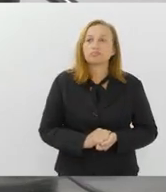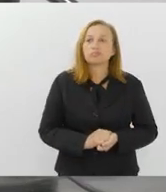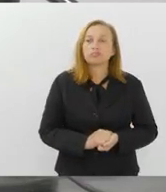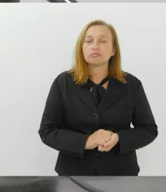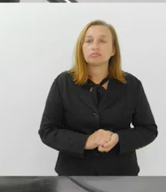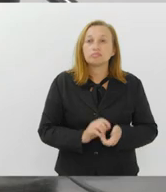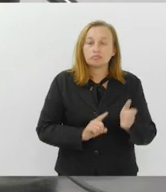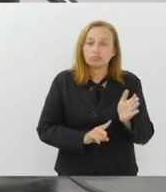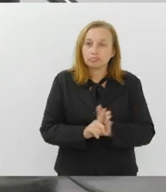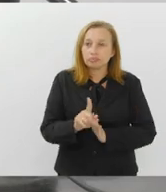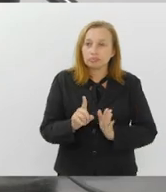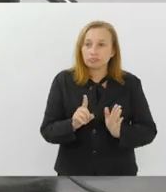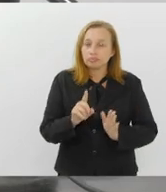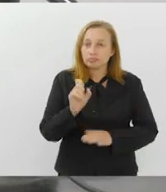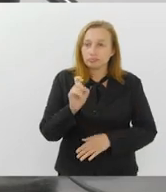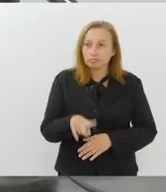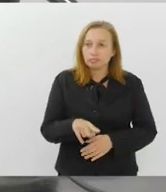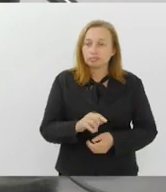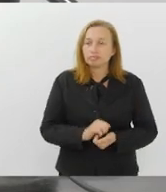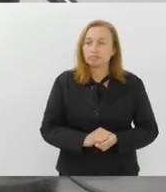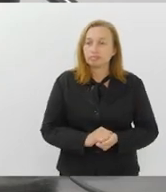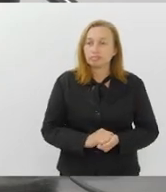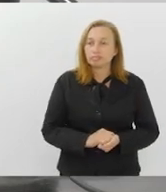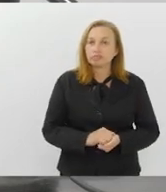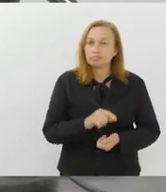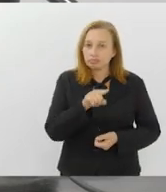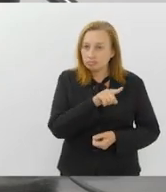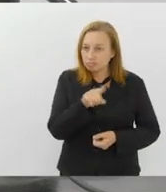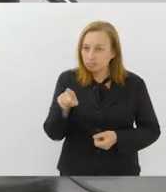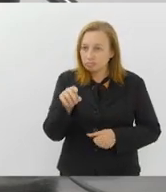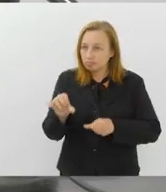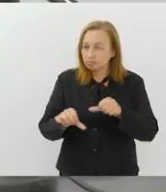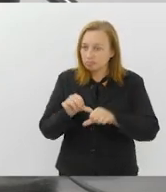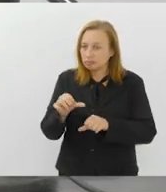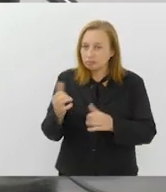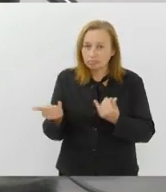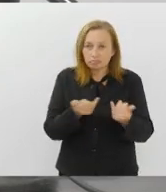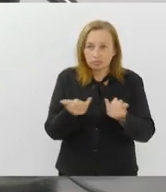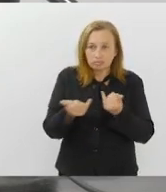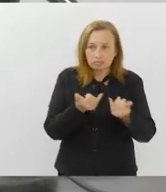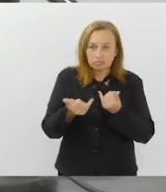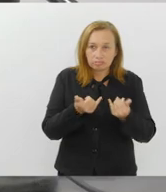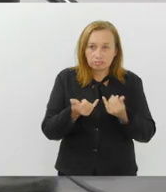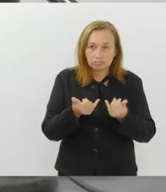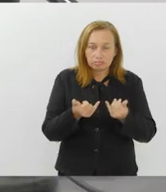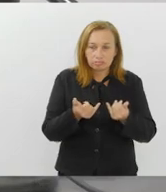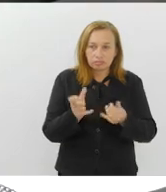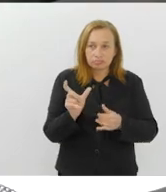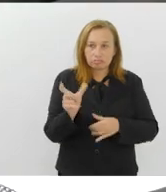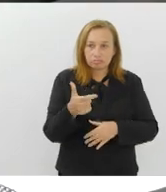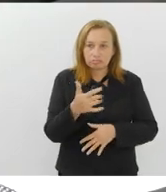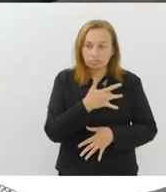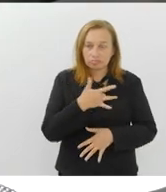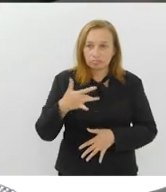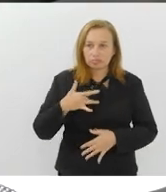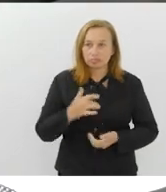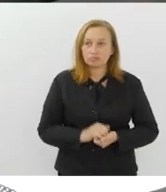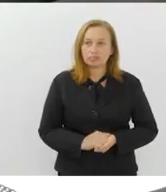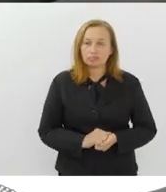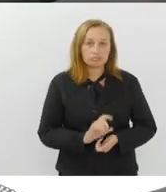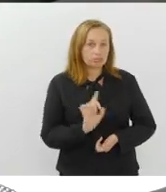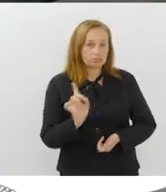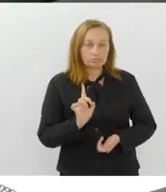A pergunta que eu faço é: vocês trocam informações entre os planos de saúde? Não.